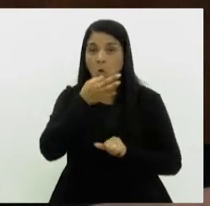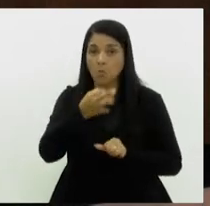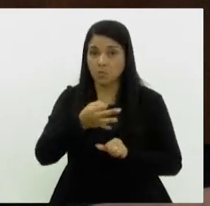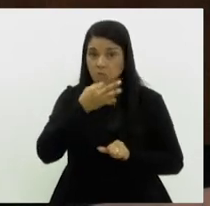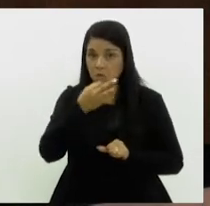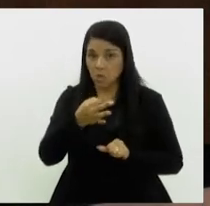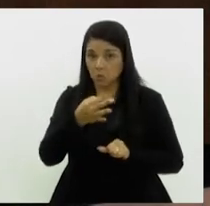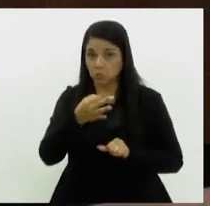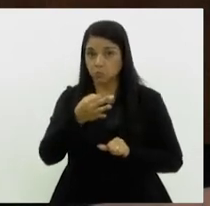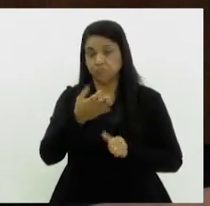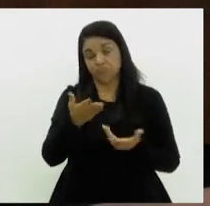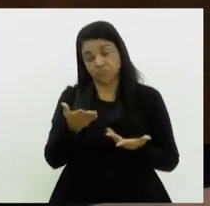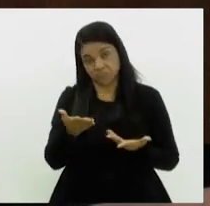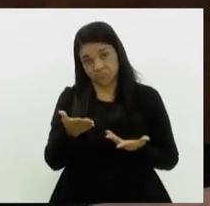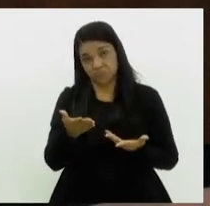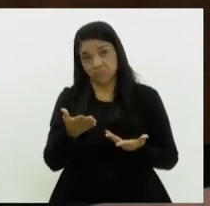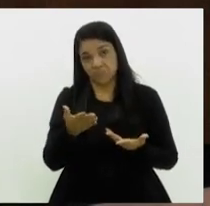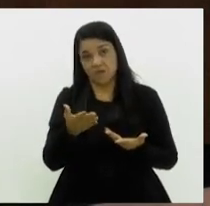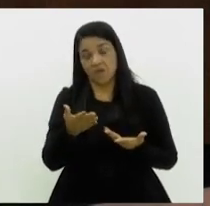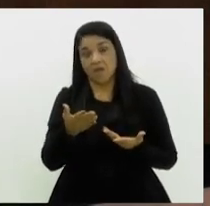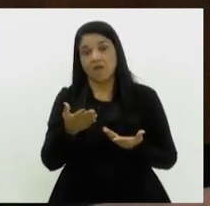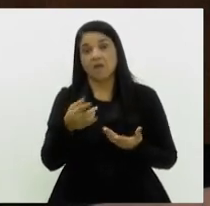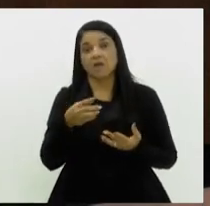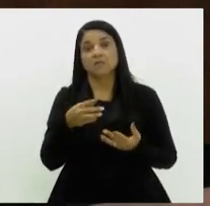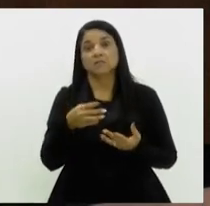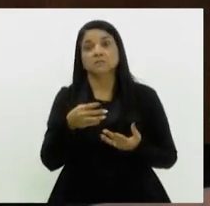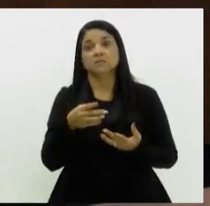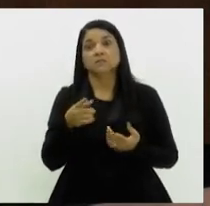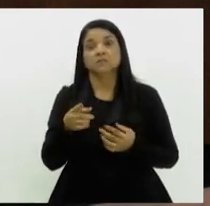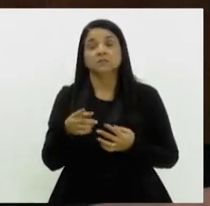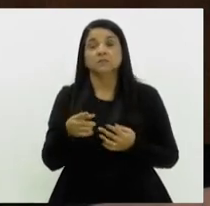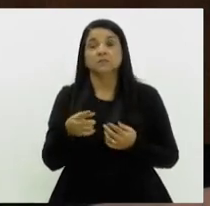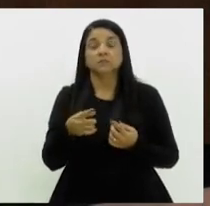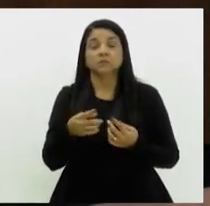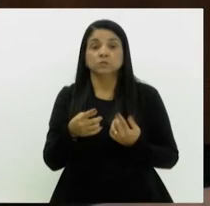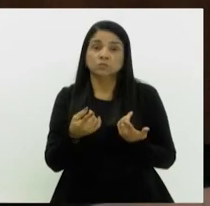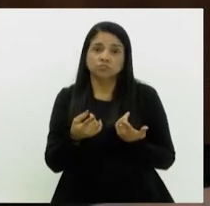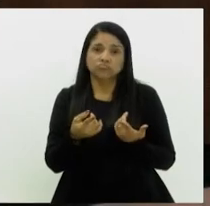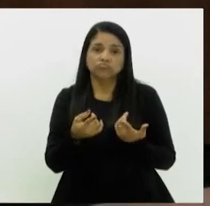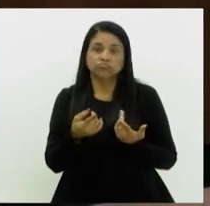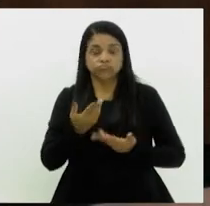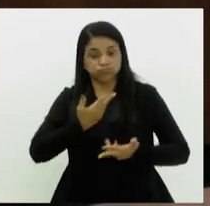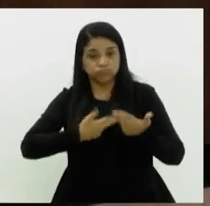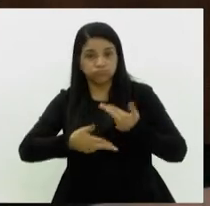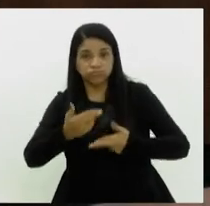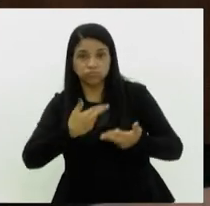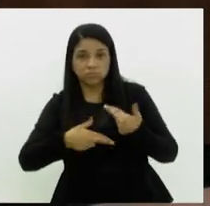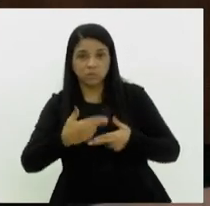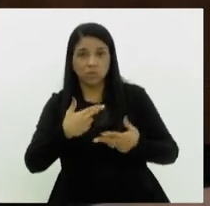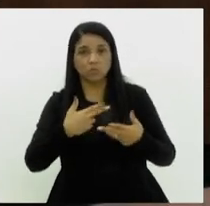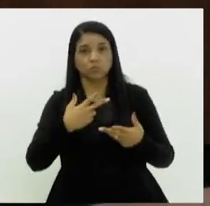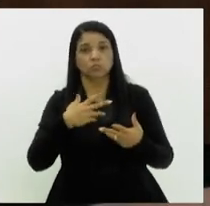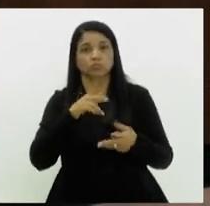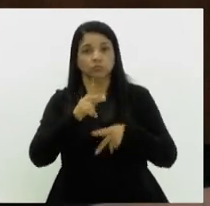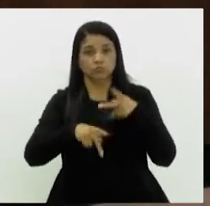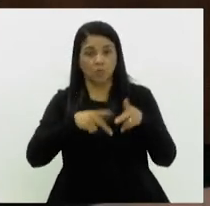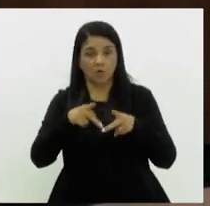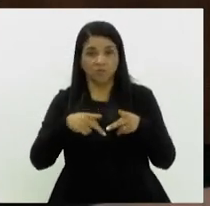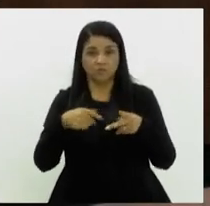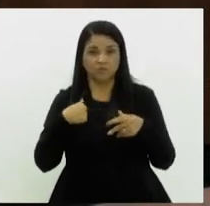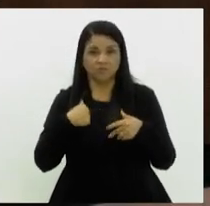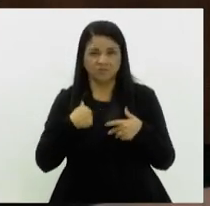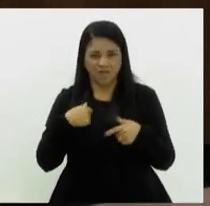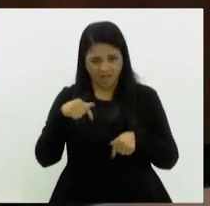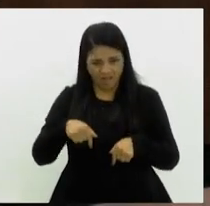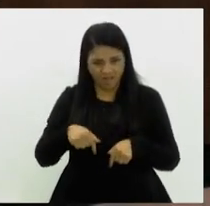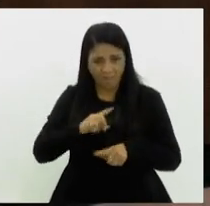sua impressão digital no tratamento diplomático com as nações. Nós não deixamos de receber o